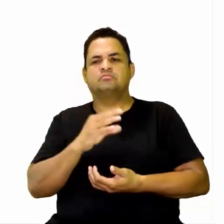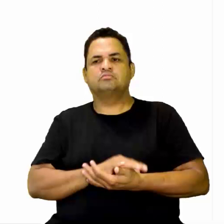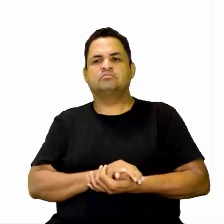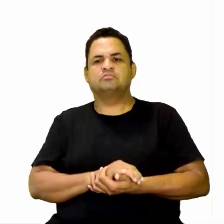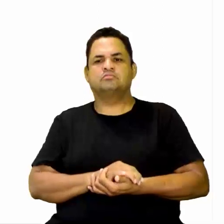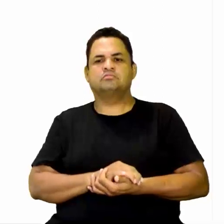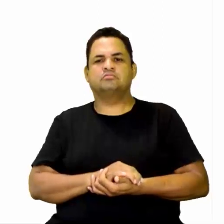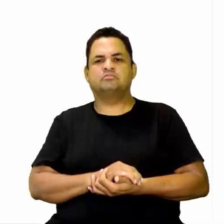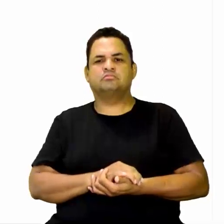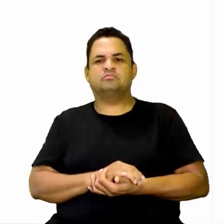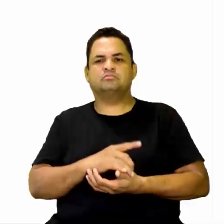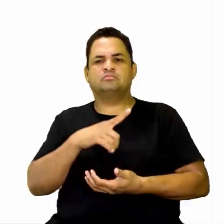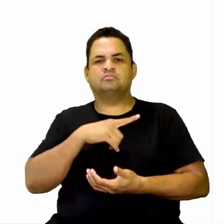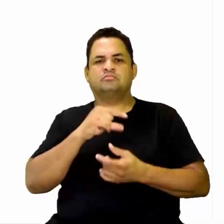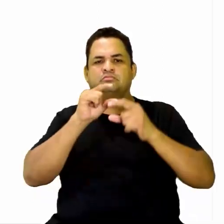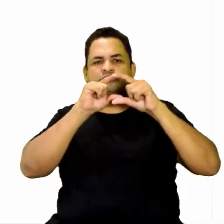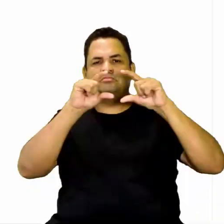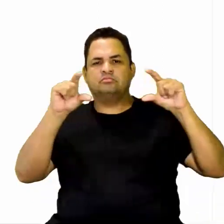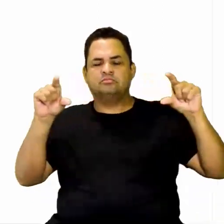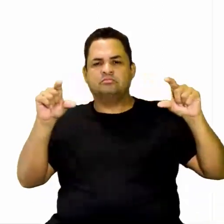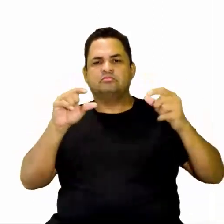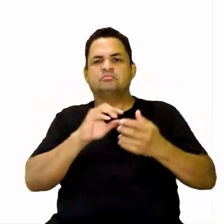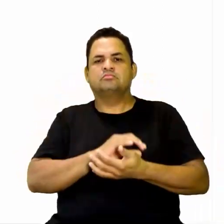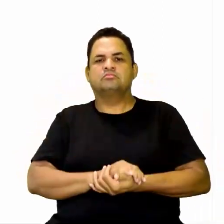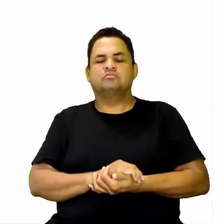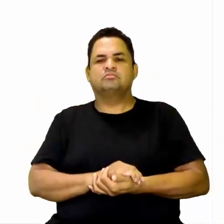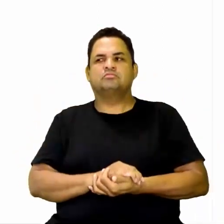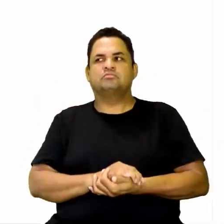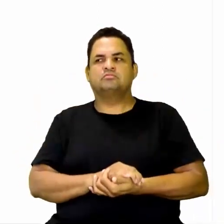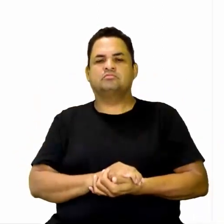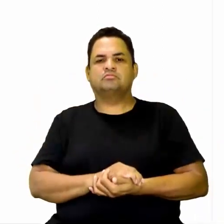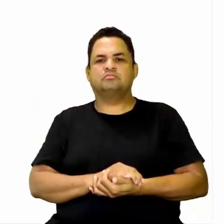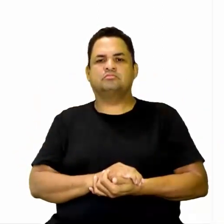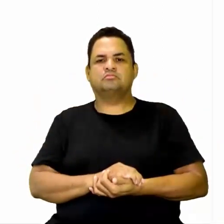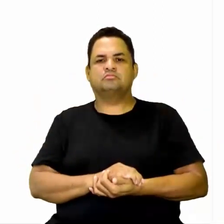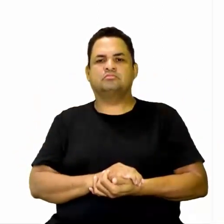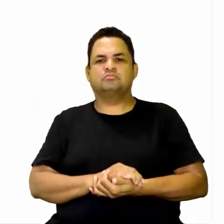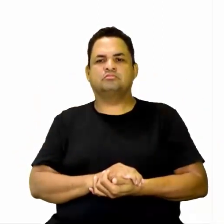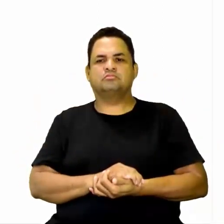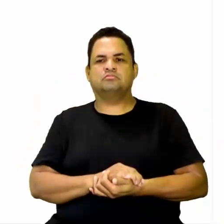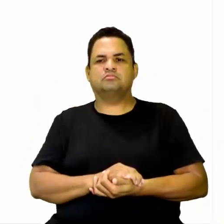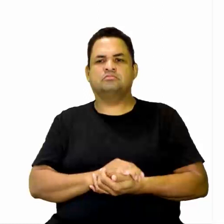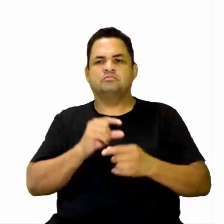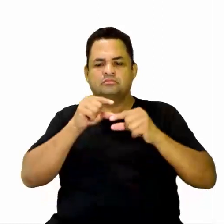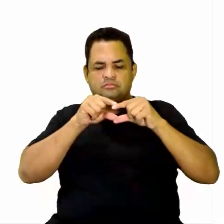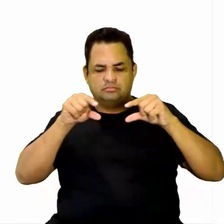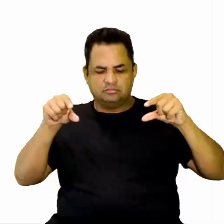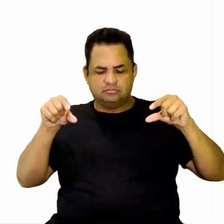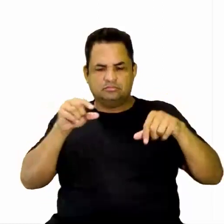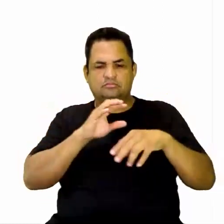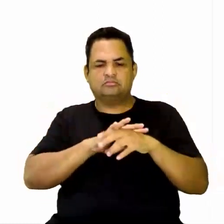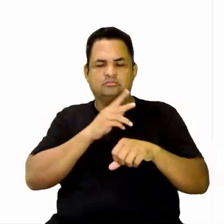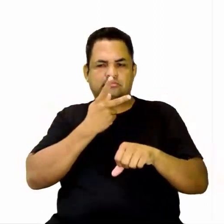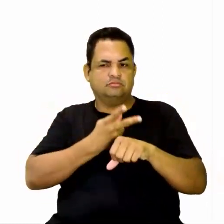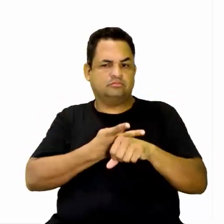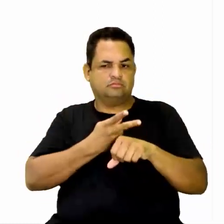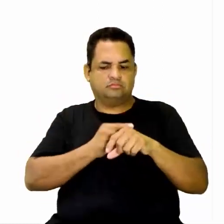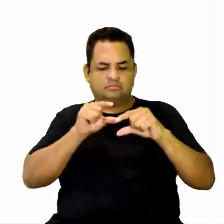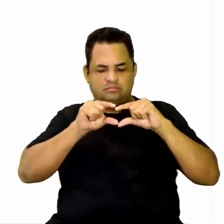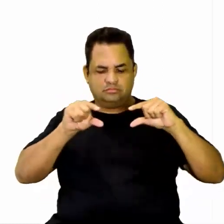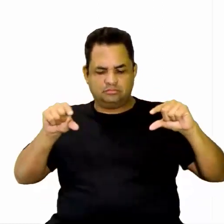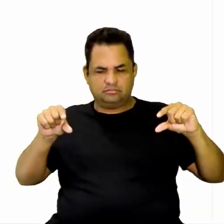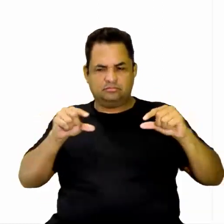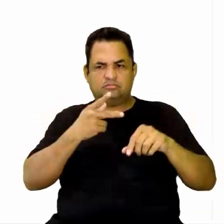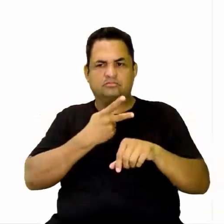aqui está o enunciado. Diz o seguinte, olha. Uma liga metálica de prata